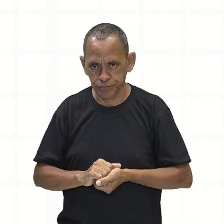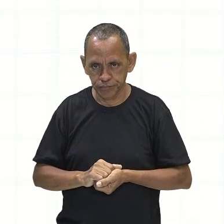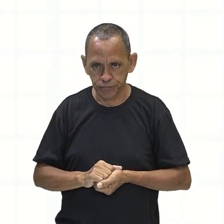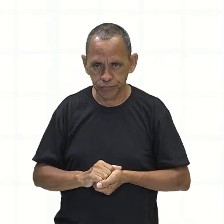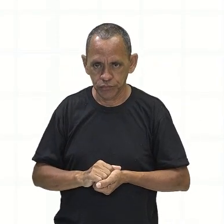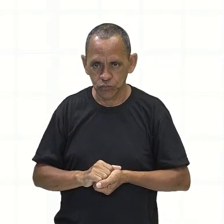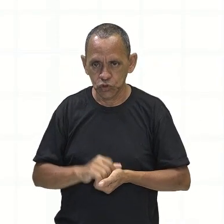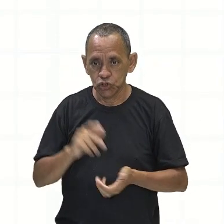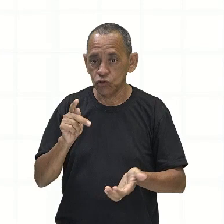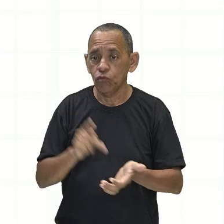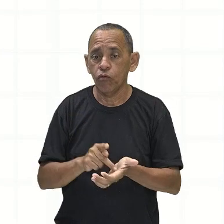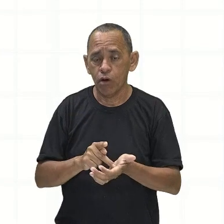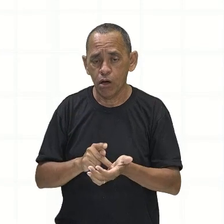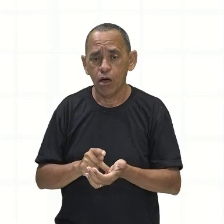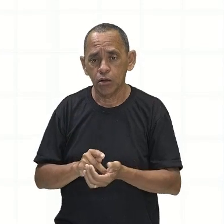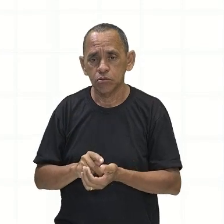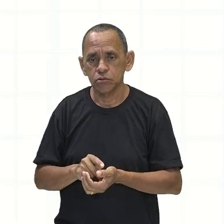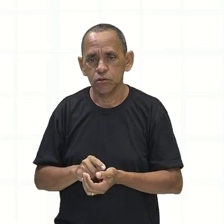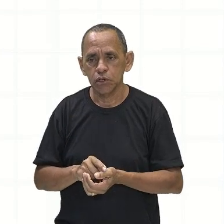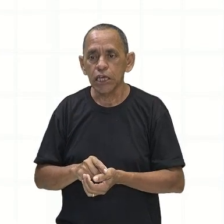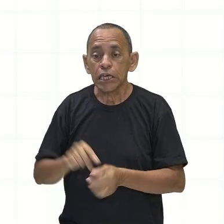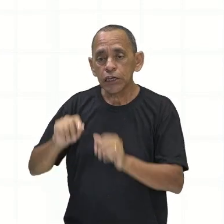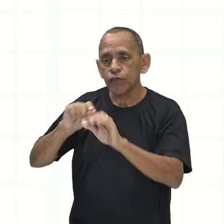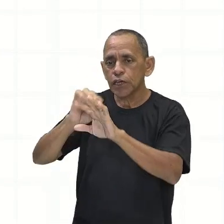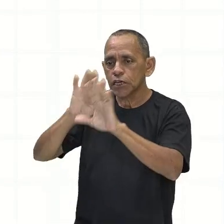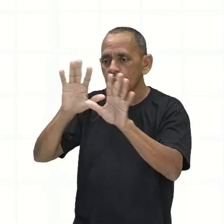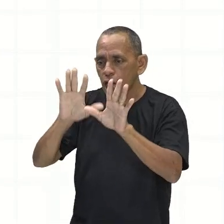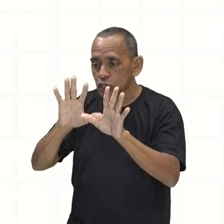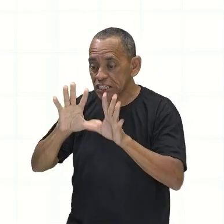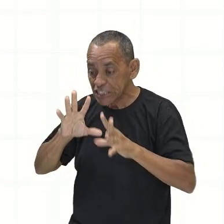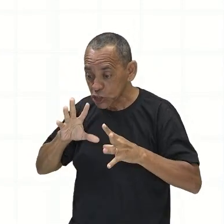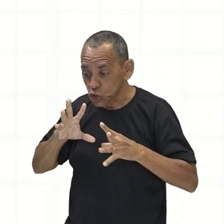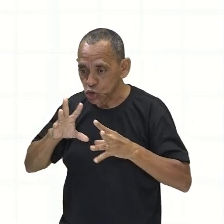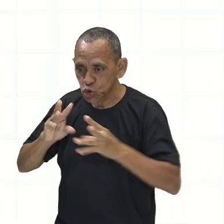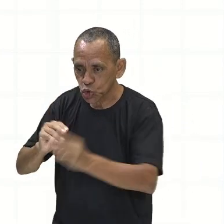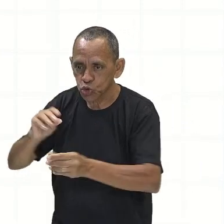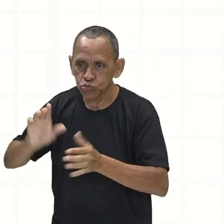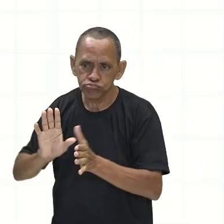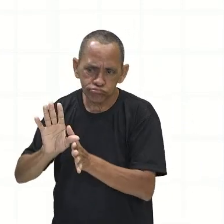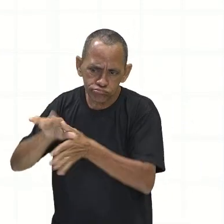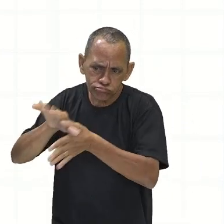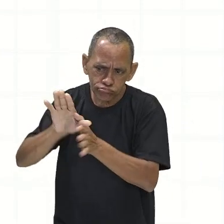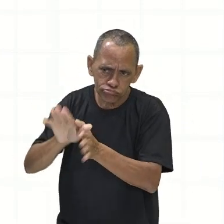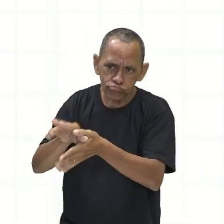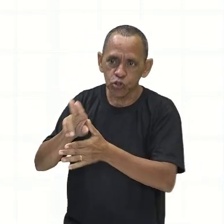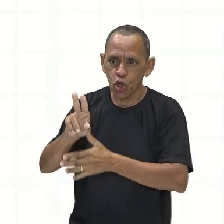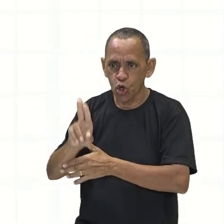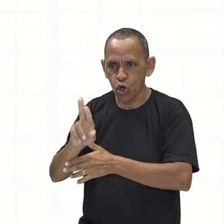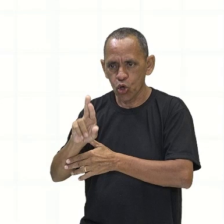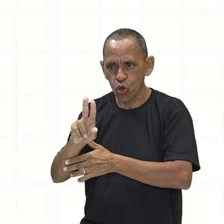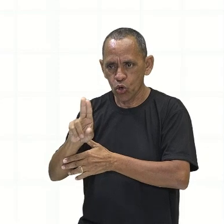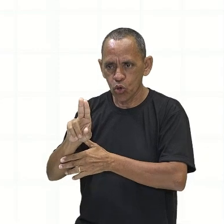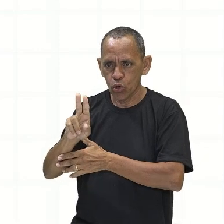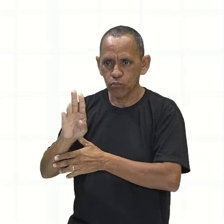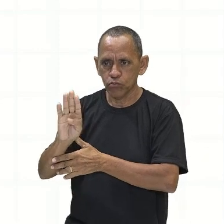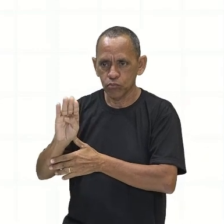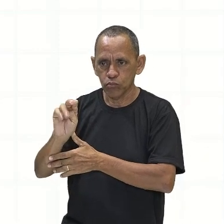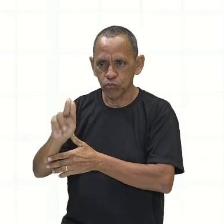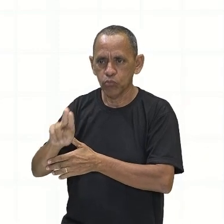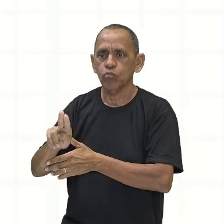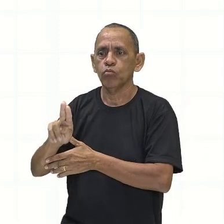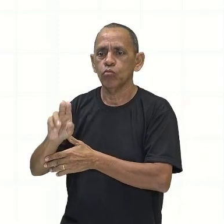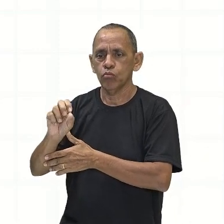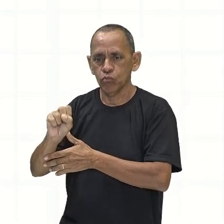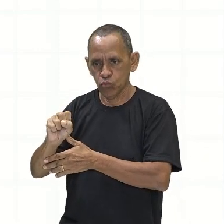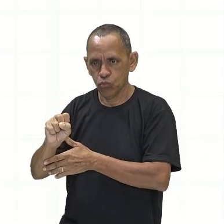todos os urubus tomavam conta das brasas. Olha aqui, as brasas. É um nome, não é isso?